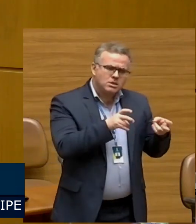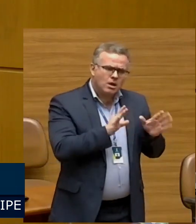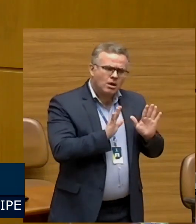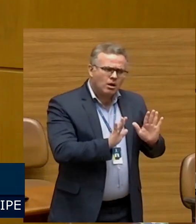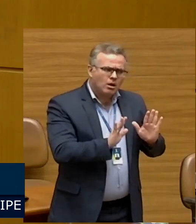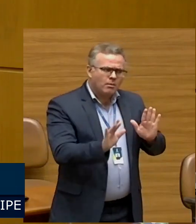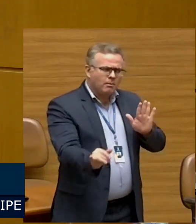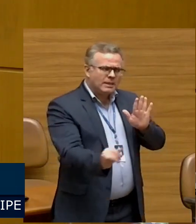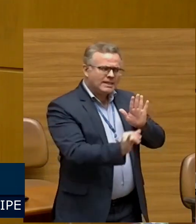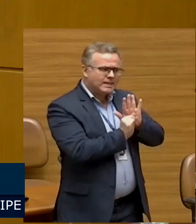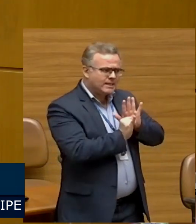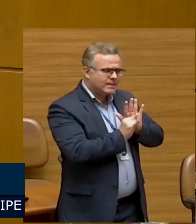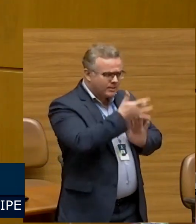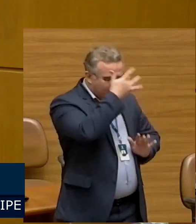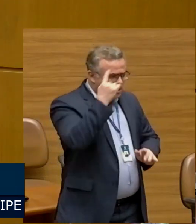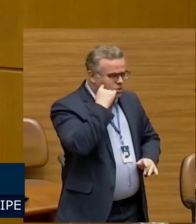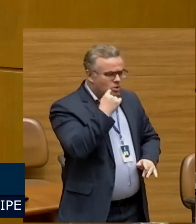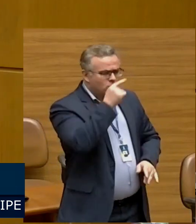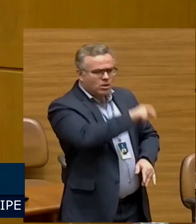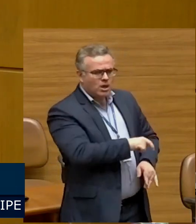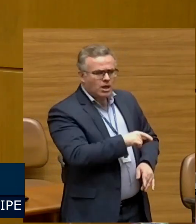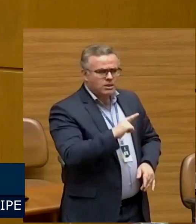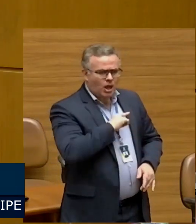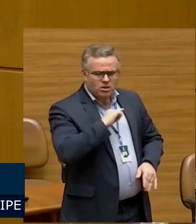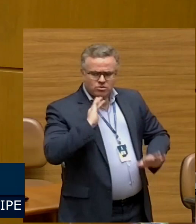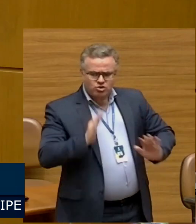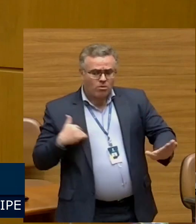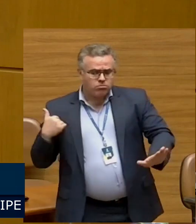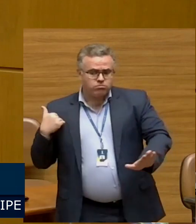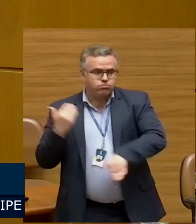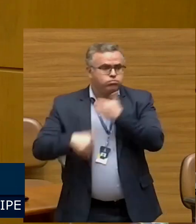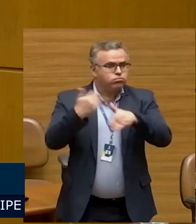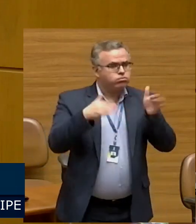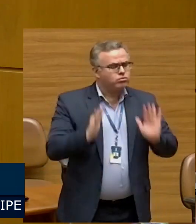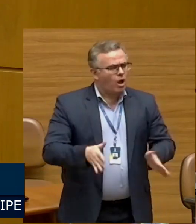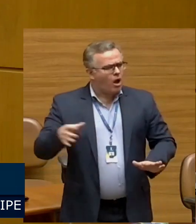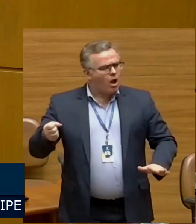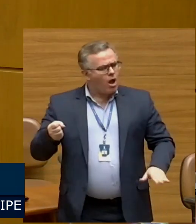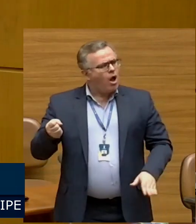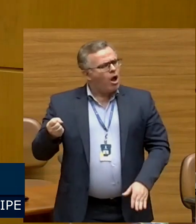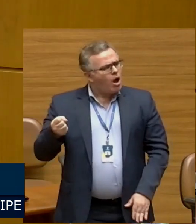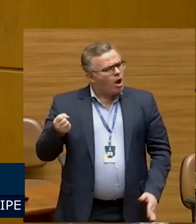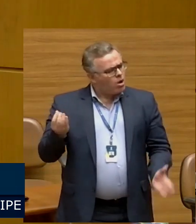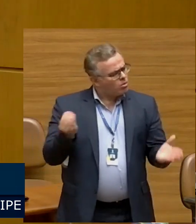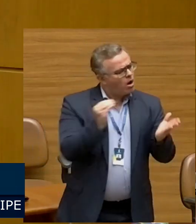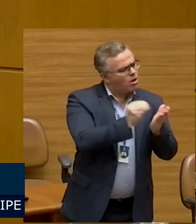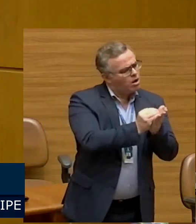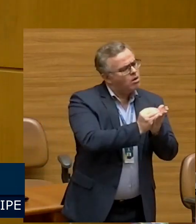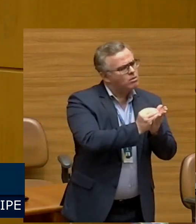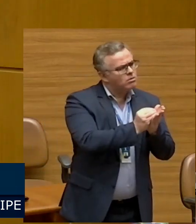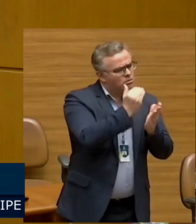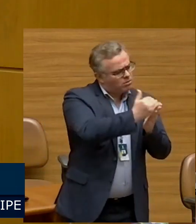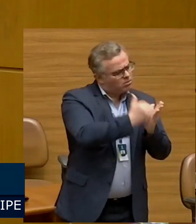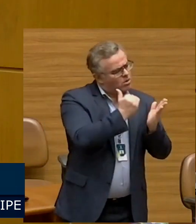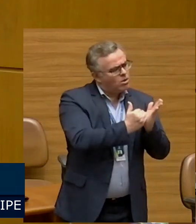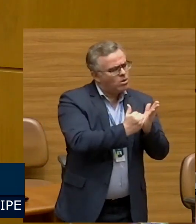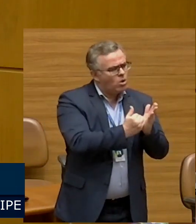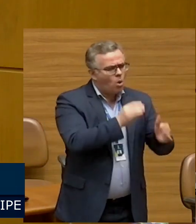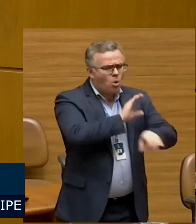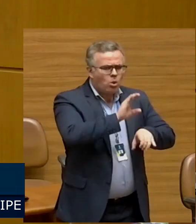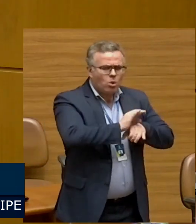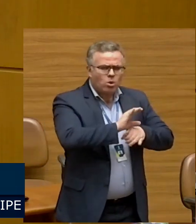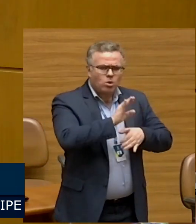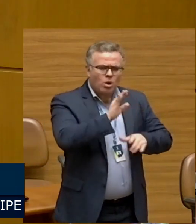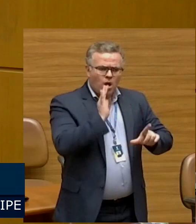da pessoa surda, de que é um avanço que conseguimos incluir um curso específico para isso dentro da universidade, que